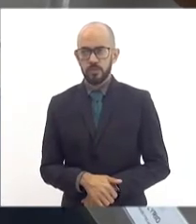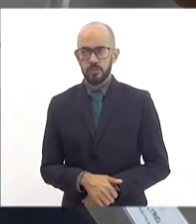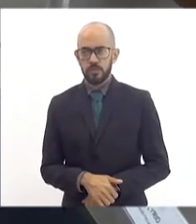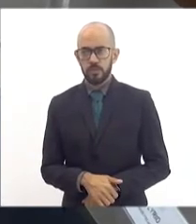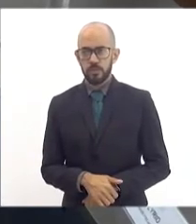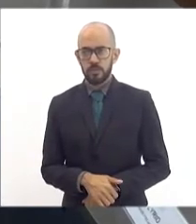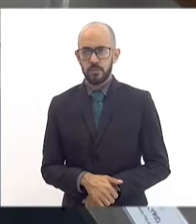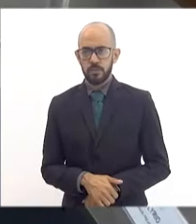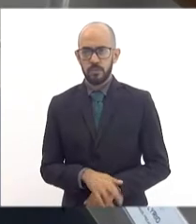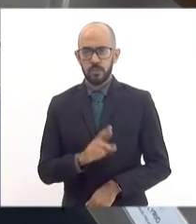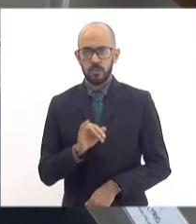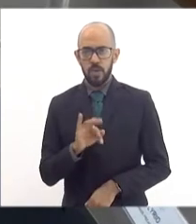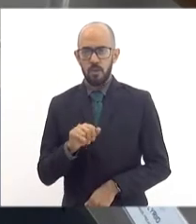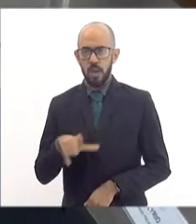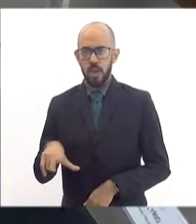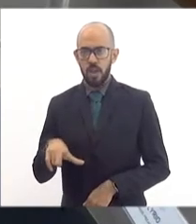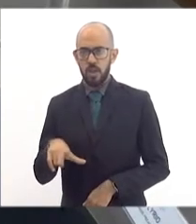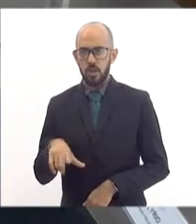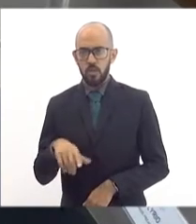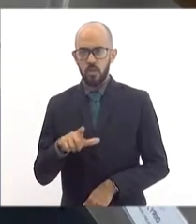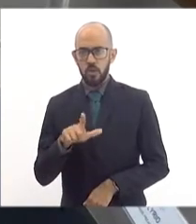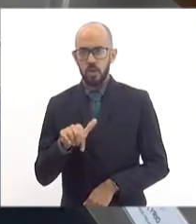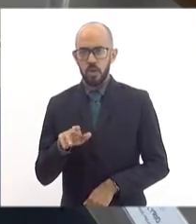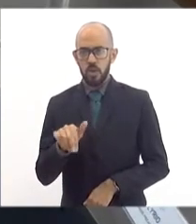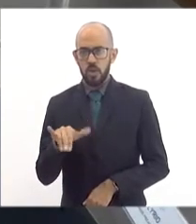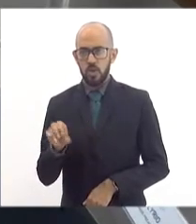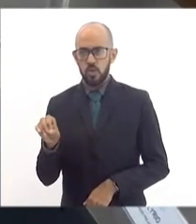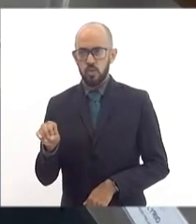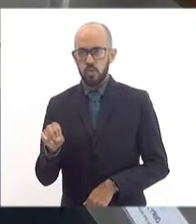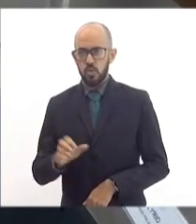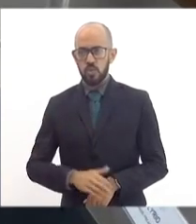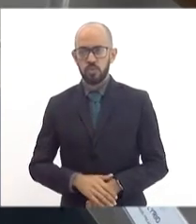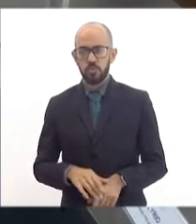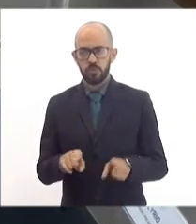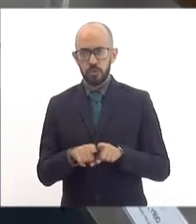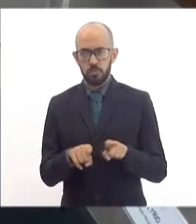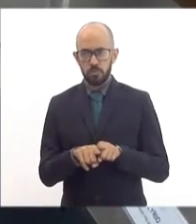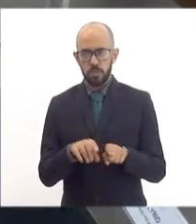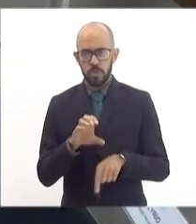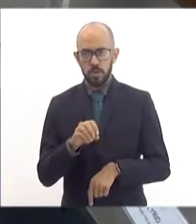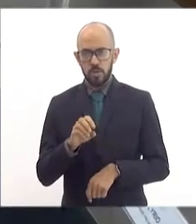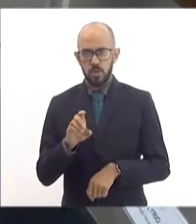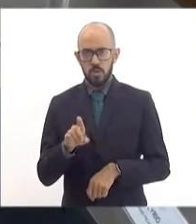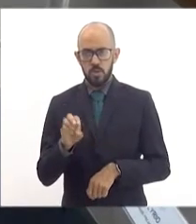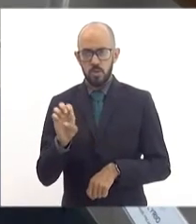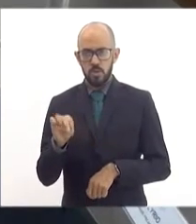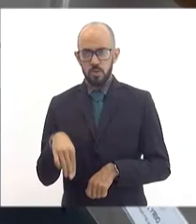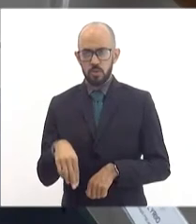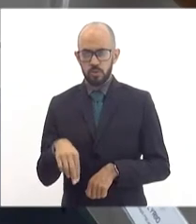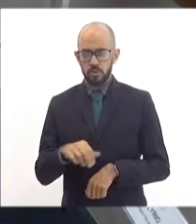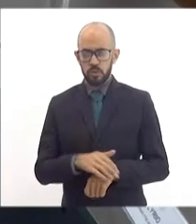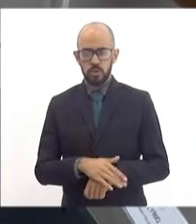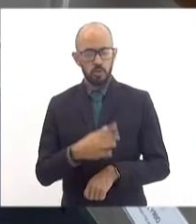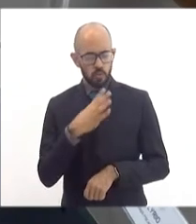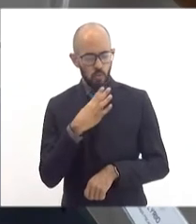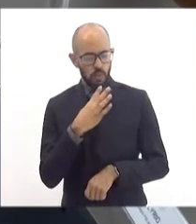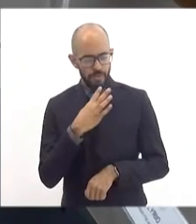E o Rafael Lírio, também da Codim, que é diretor, que eu também já